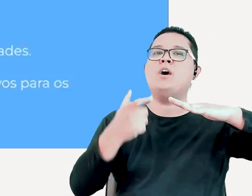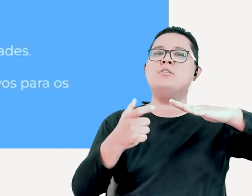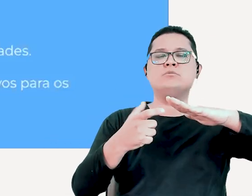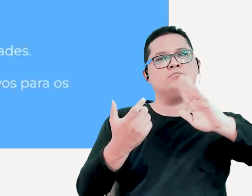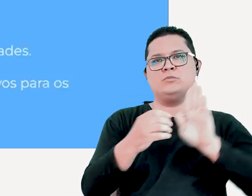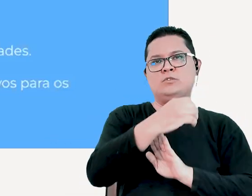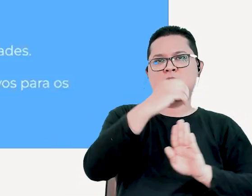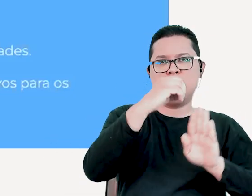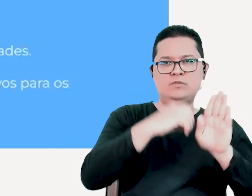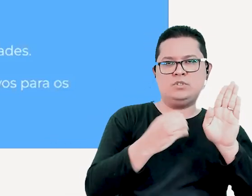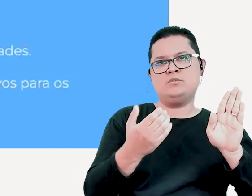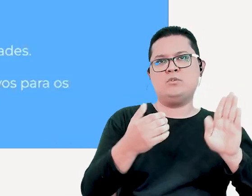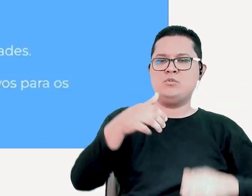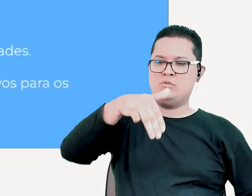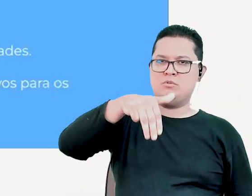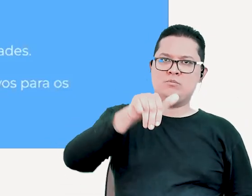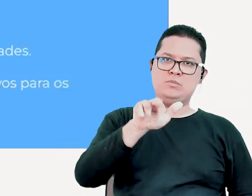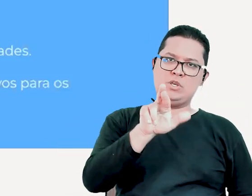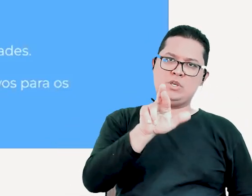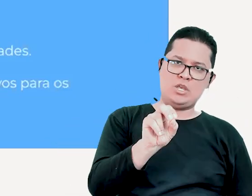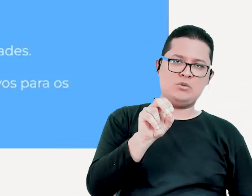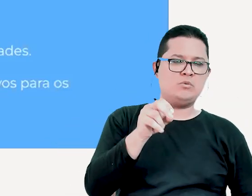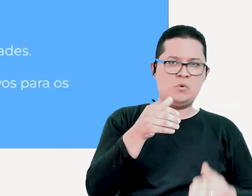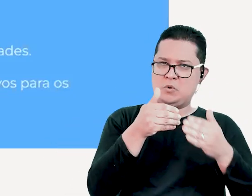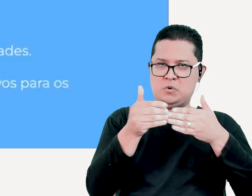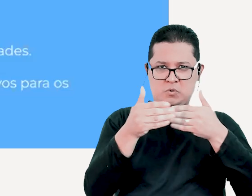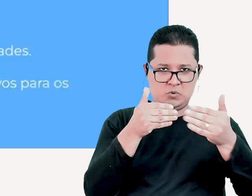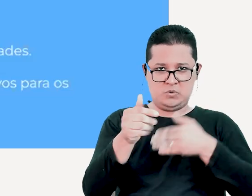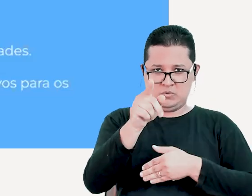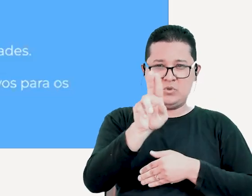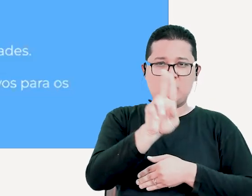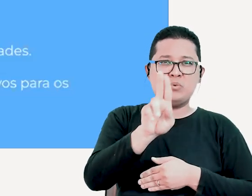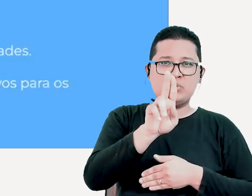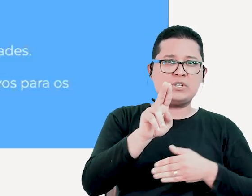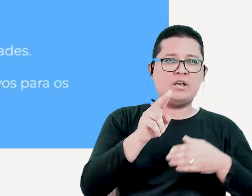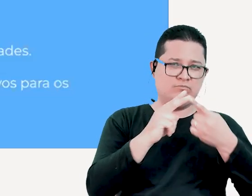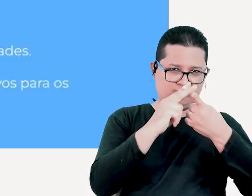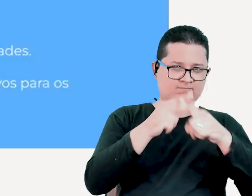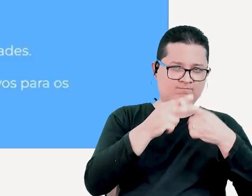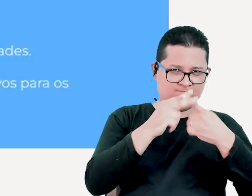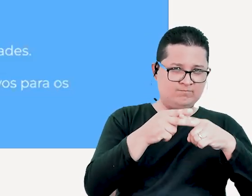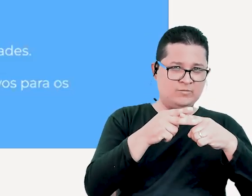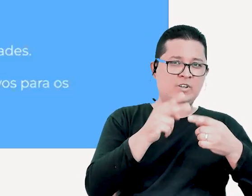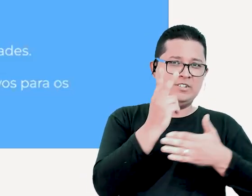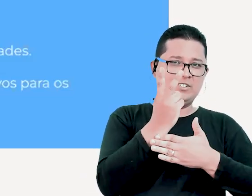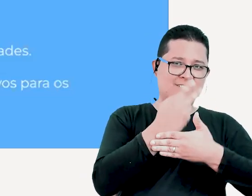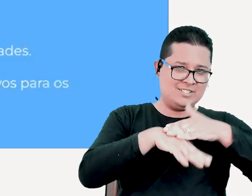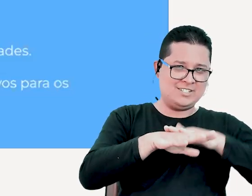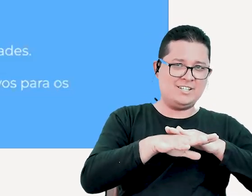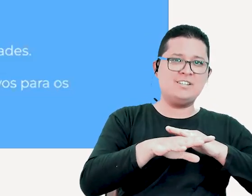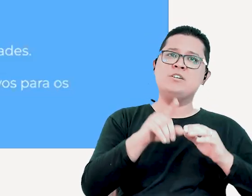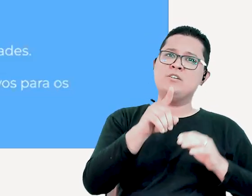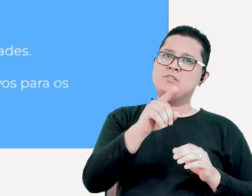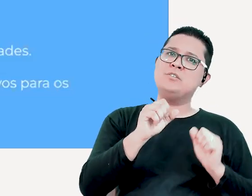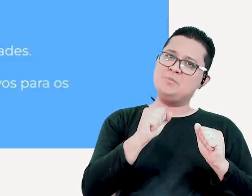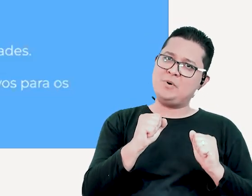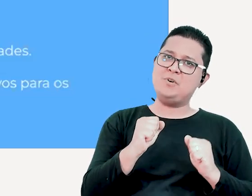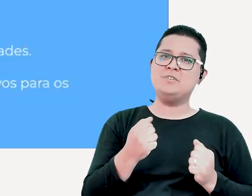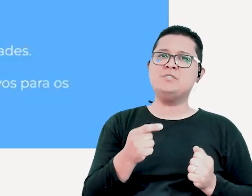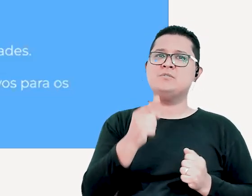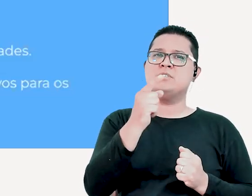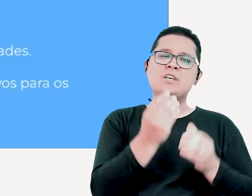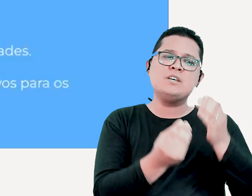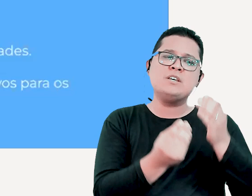seja qualquer ferramenta que você use aí de design, né? Então, faça uma matriz de priorização. A matriz